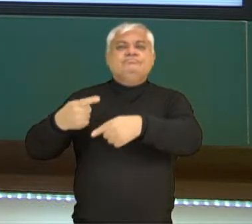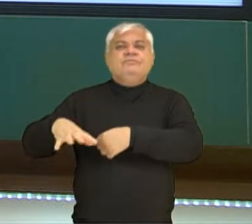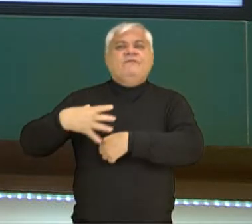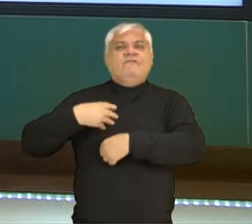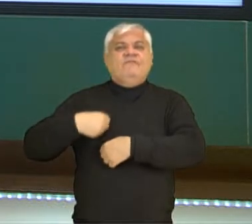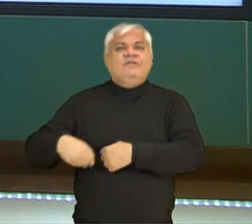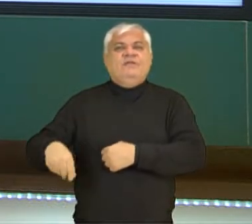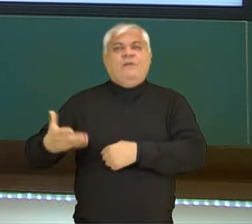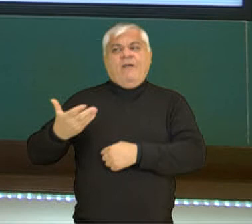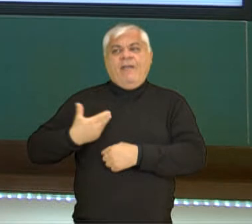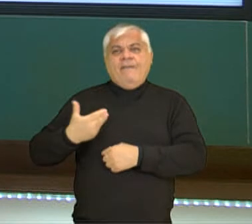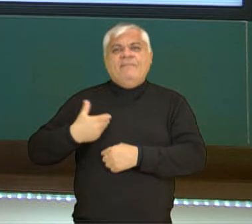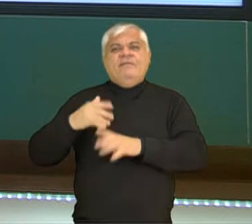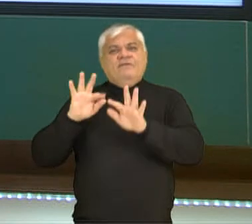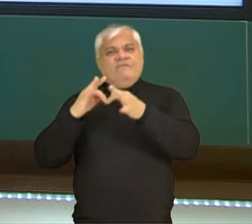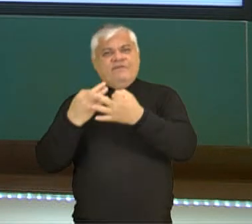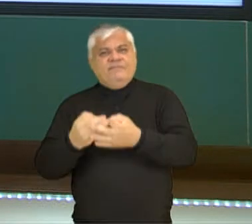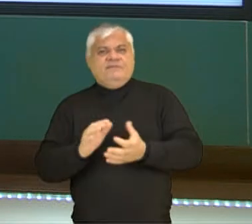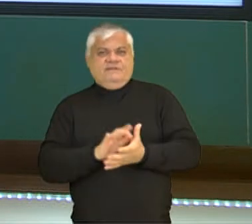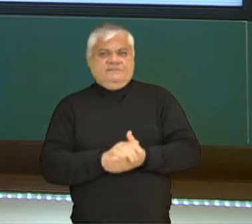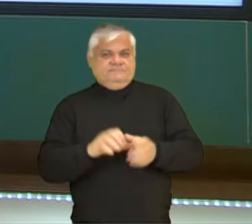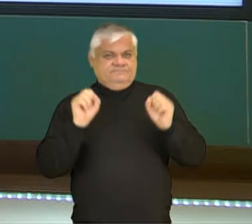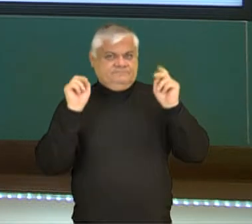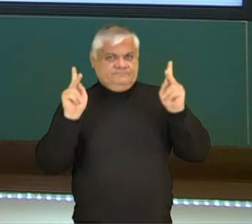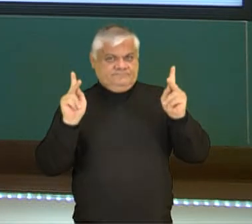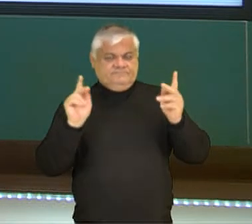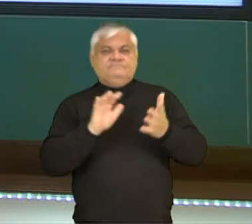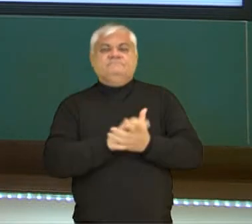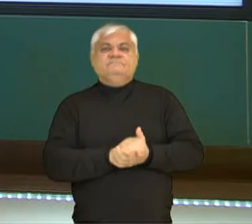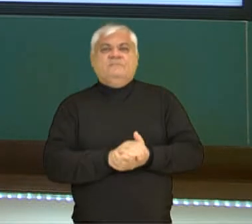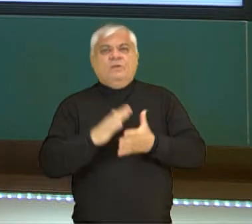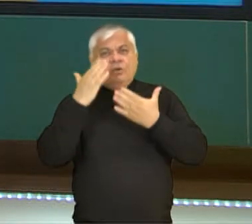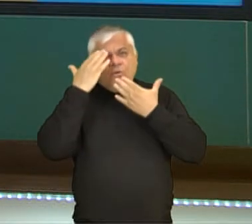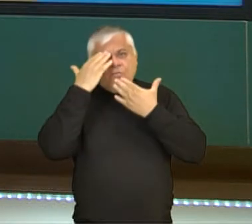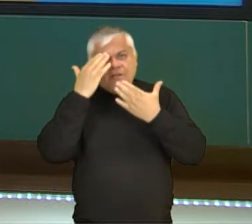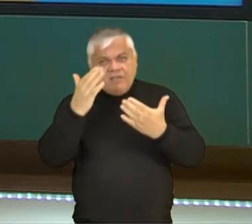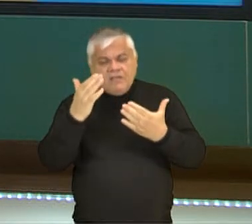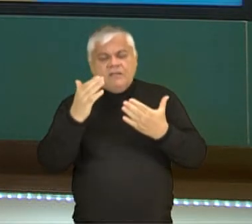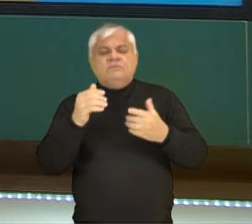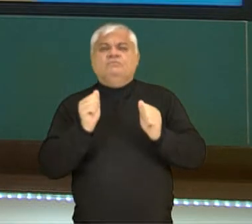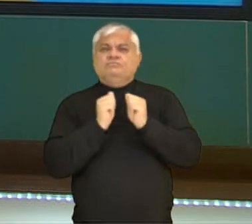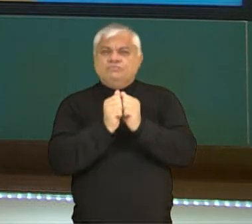colegas, né, para a nossa família. Ok? Pessoal, obrigado pela